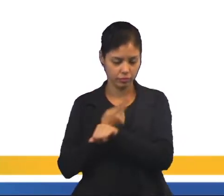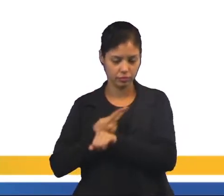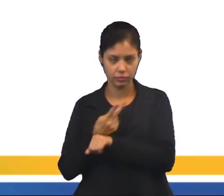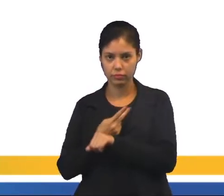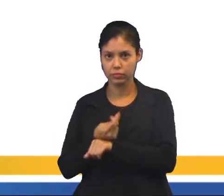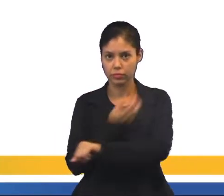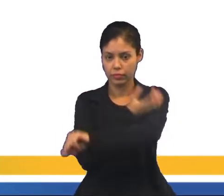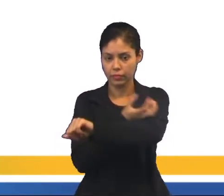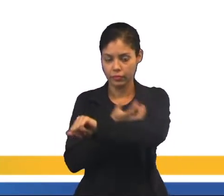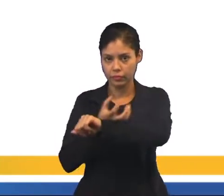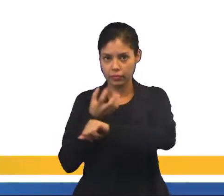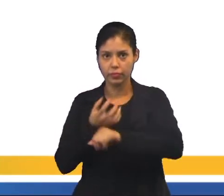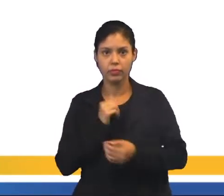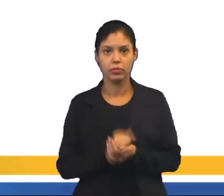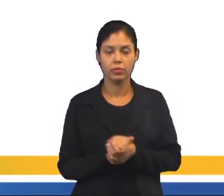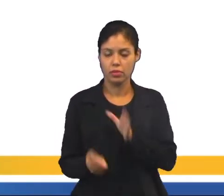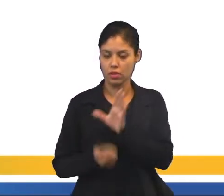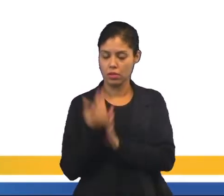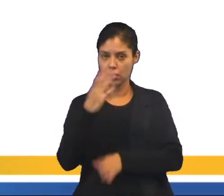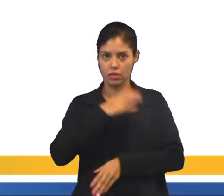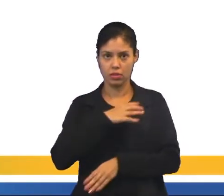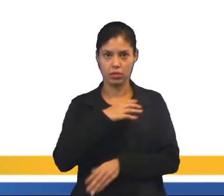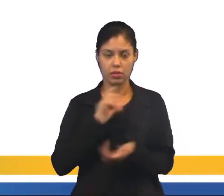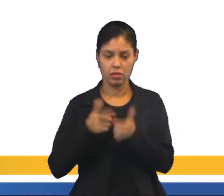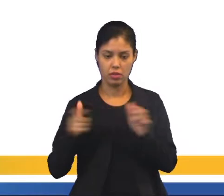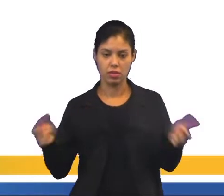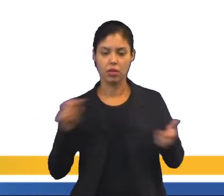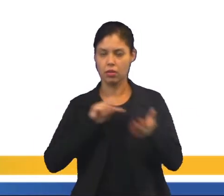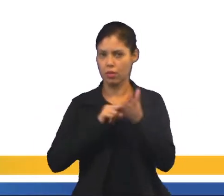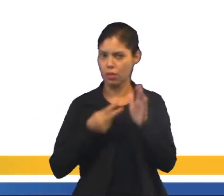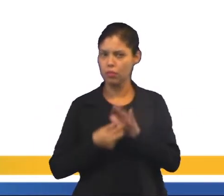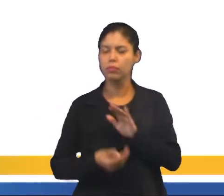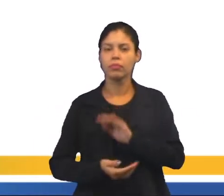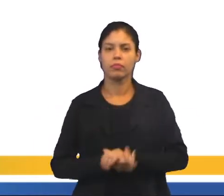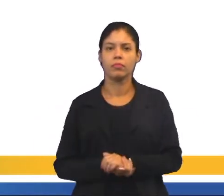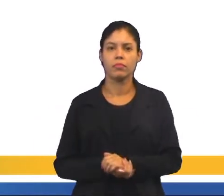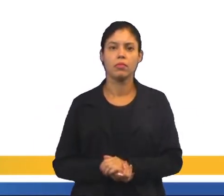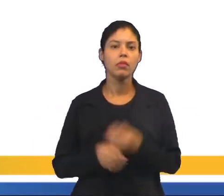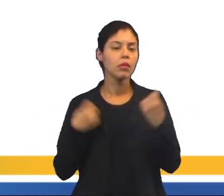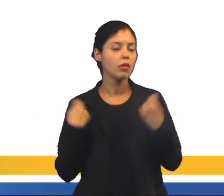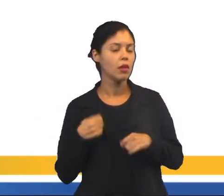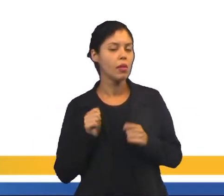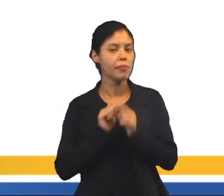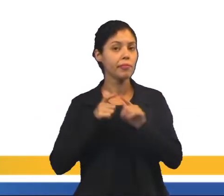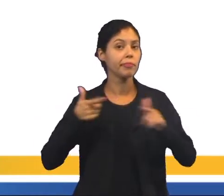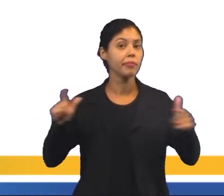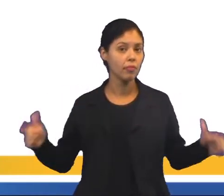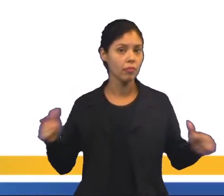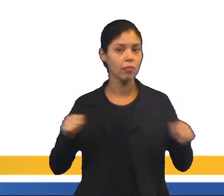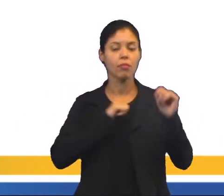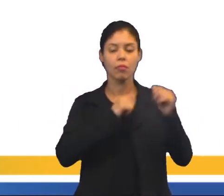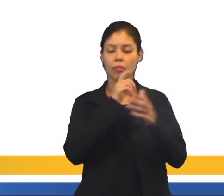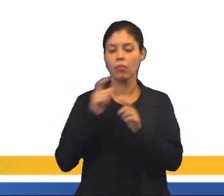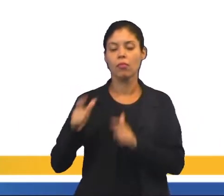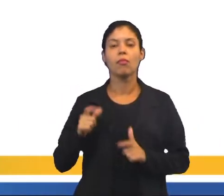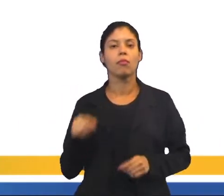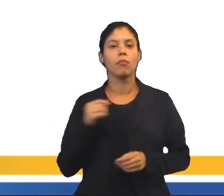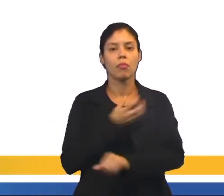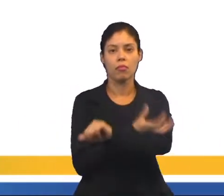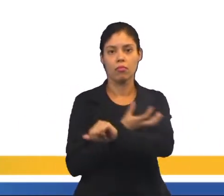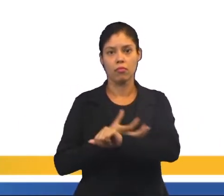por hortaliças na cidade teve um aumento significativo, ele resolveu ampliar a área de